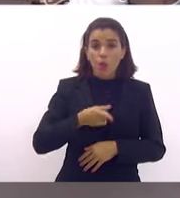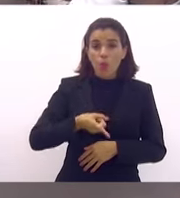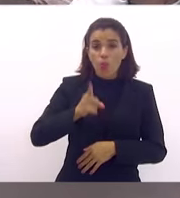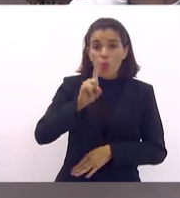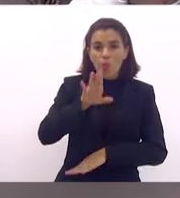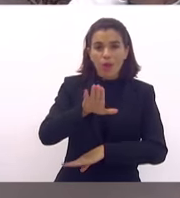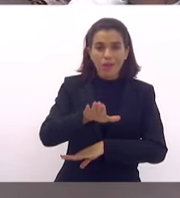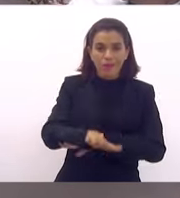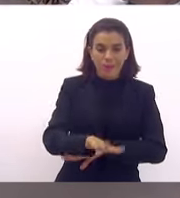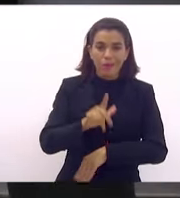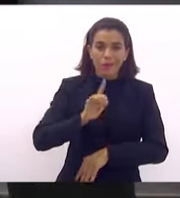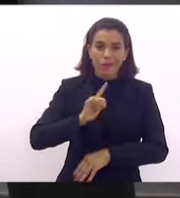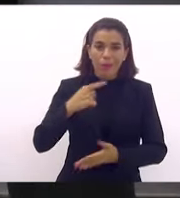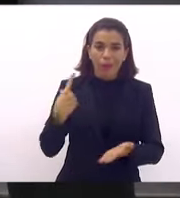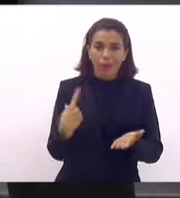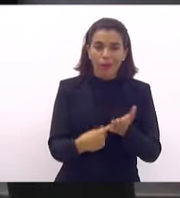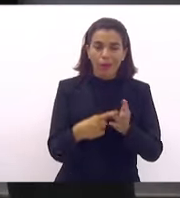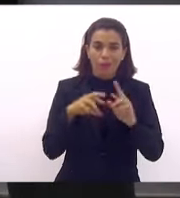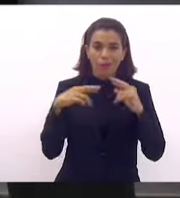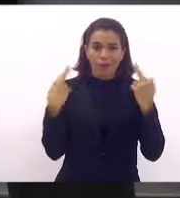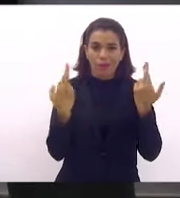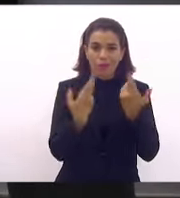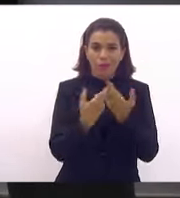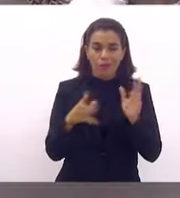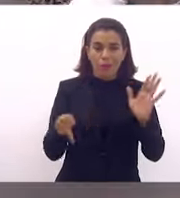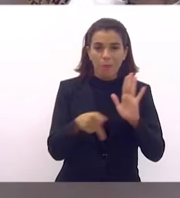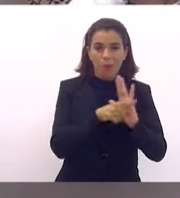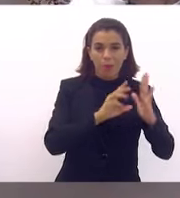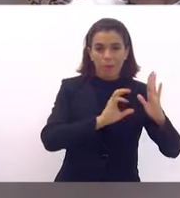de bancada. Sim, sim. Então eu estou me retirando. Perfeito.